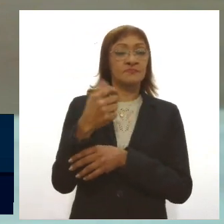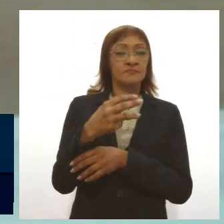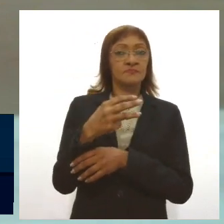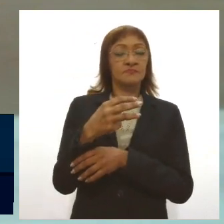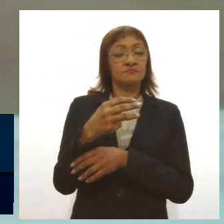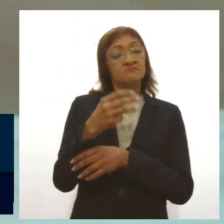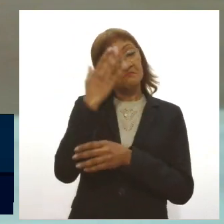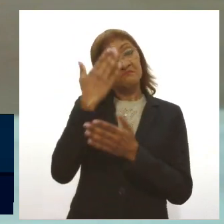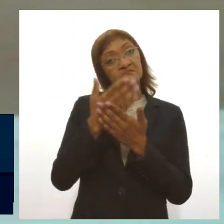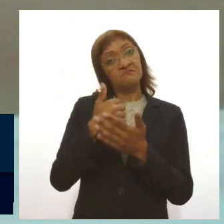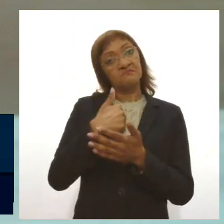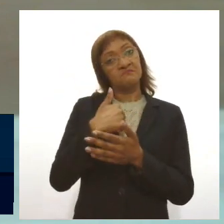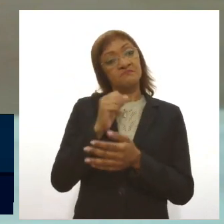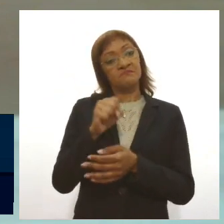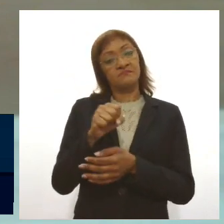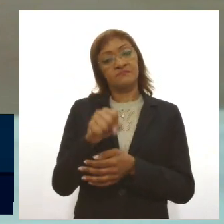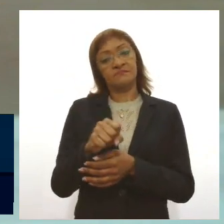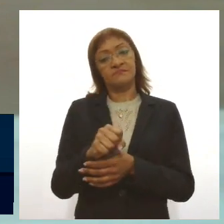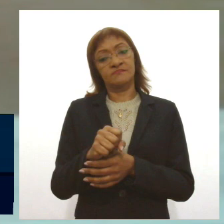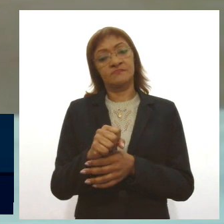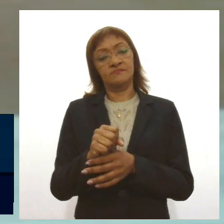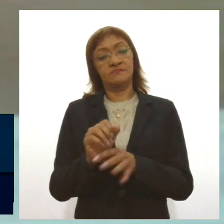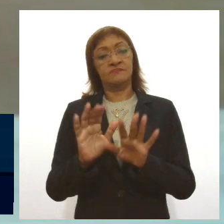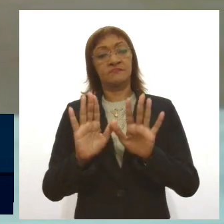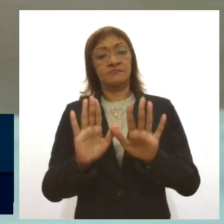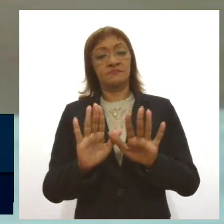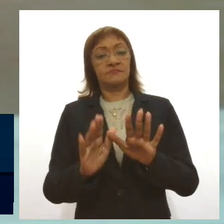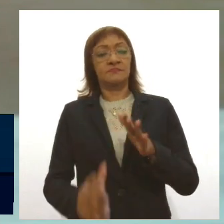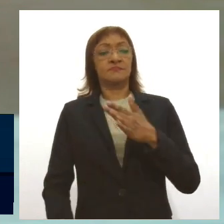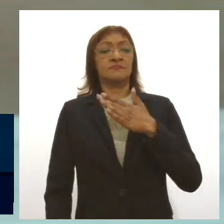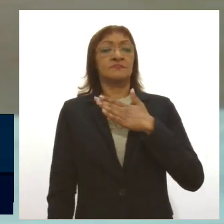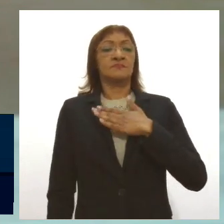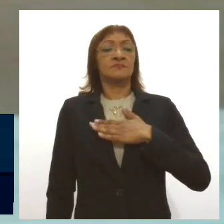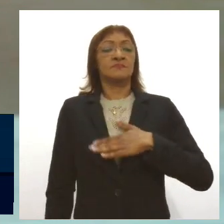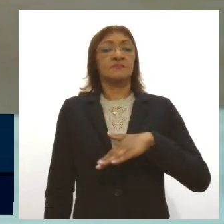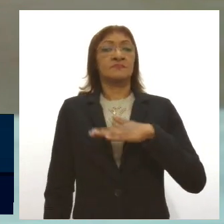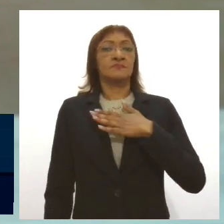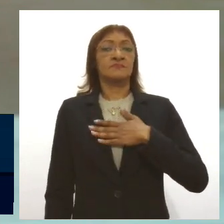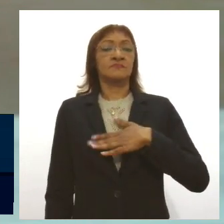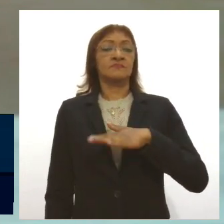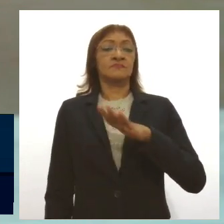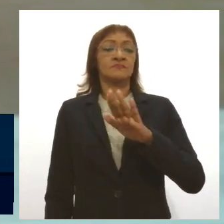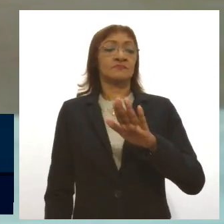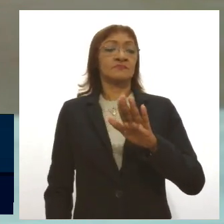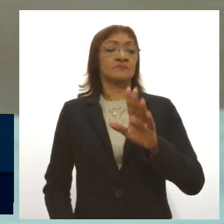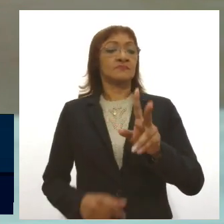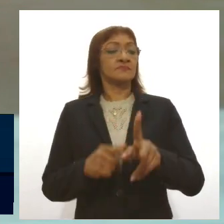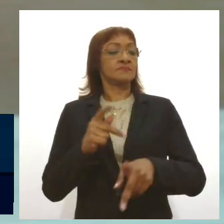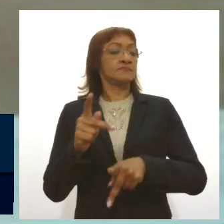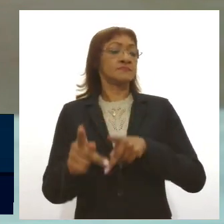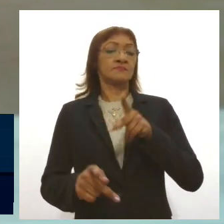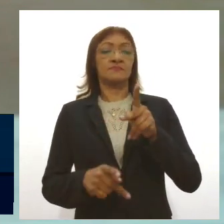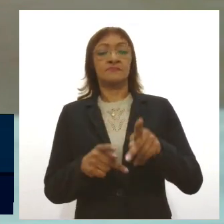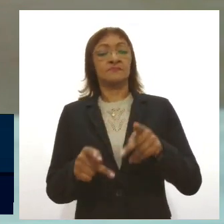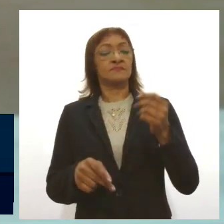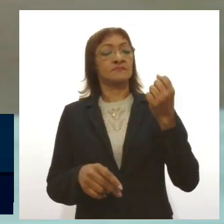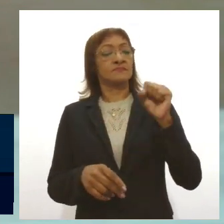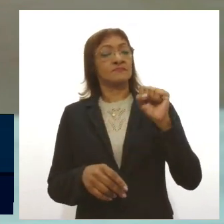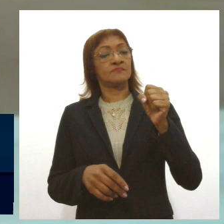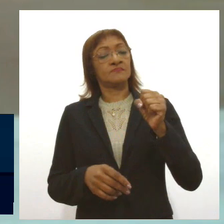sim, mas para que a gente possa tranquilizar também a população sergipana, e que a